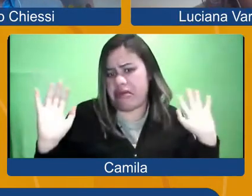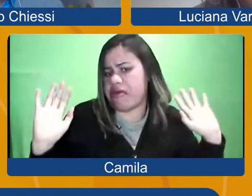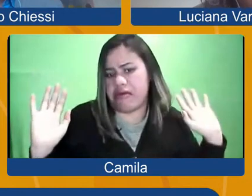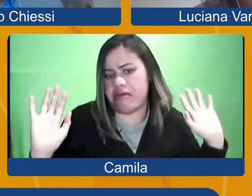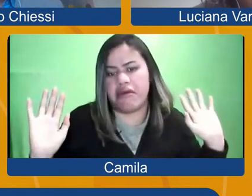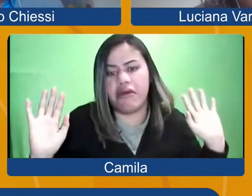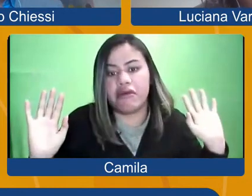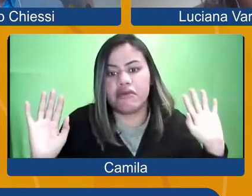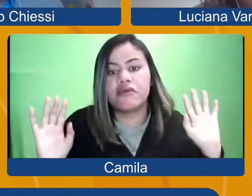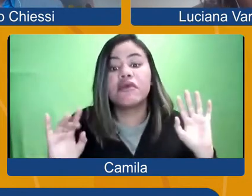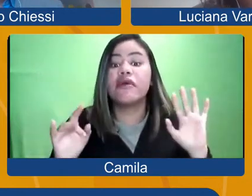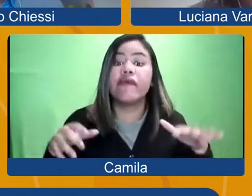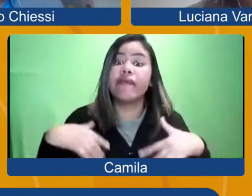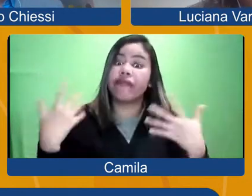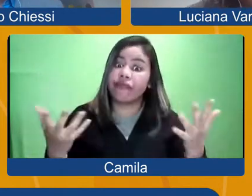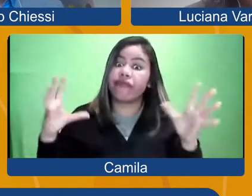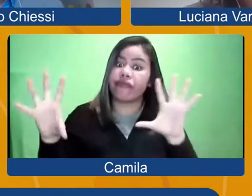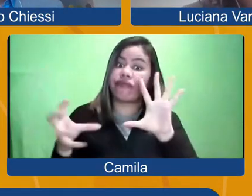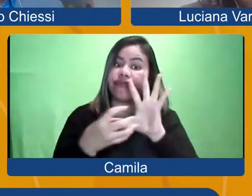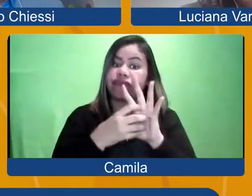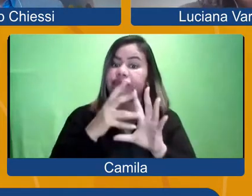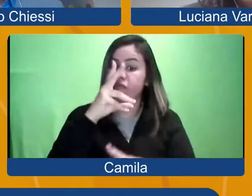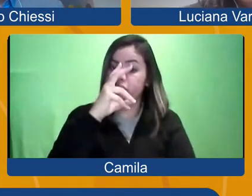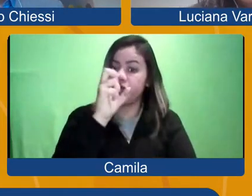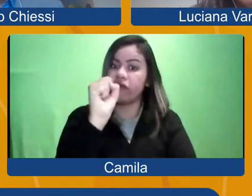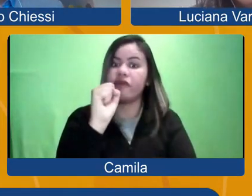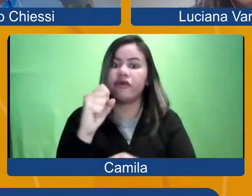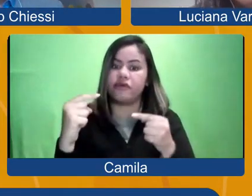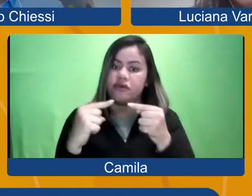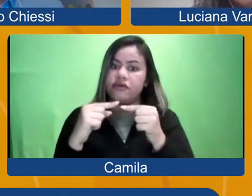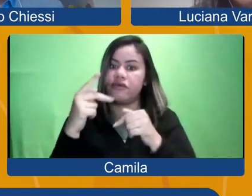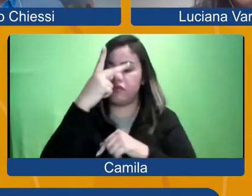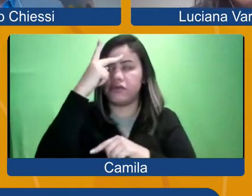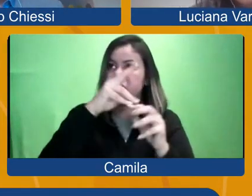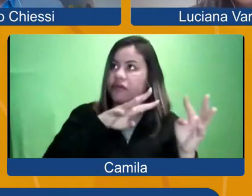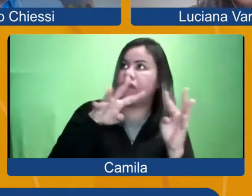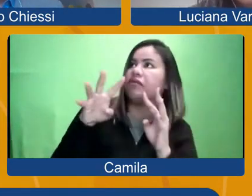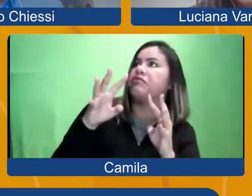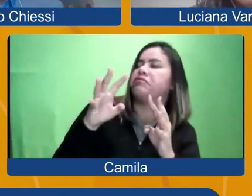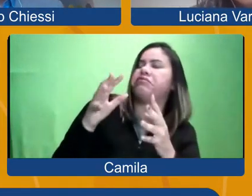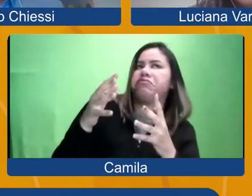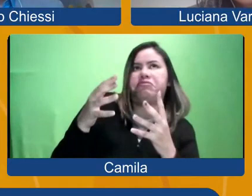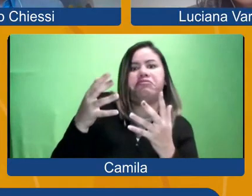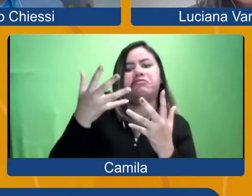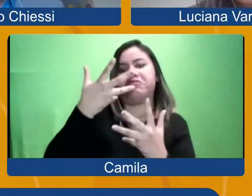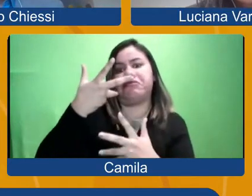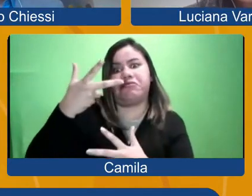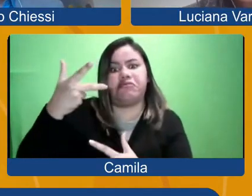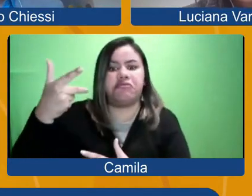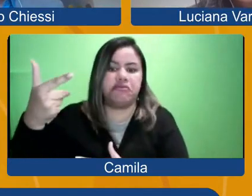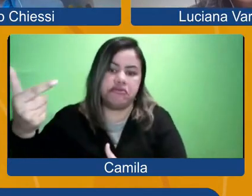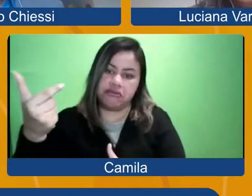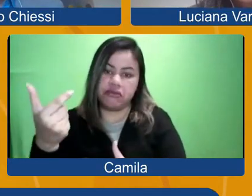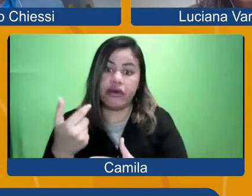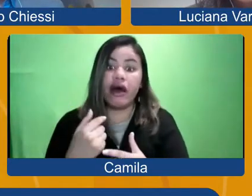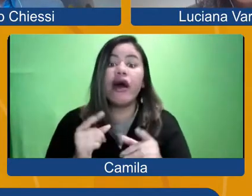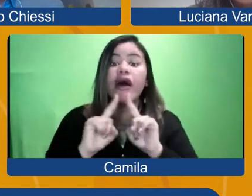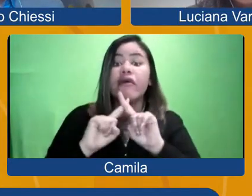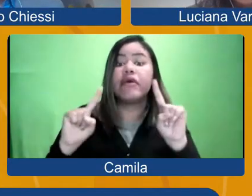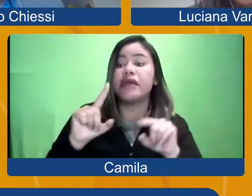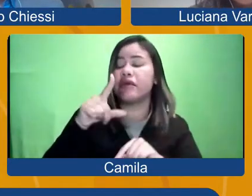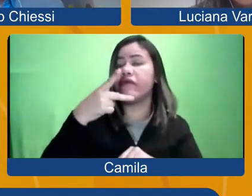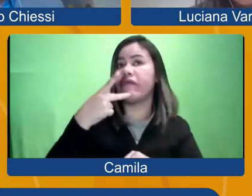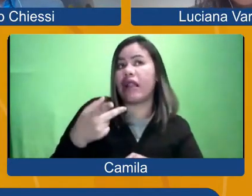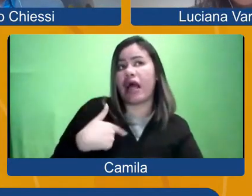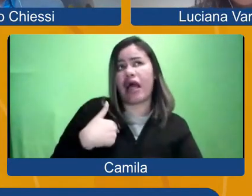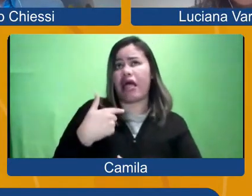tem um impacto grande ali na comunidade, né, para a qual ele fala. Mas se você nega que existe alguma coisa, você não